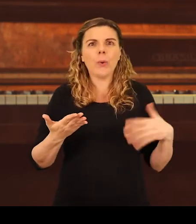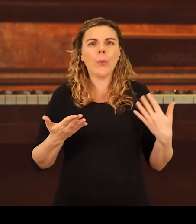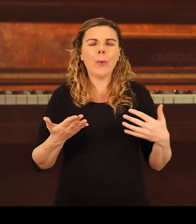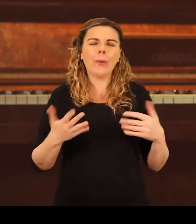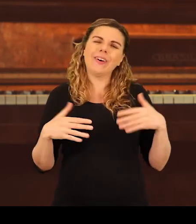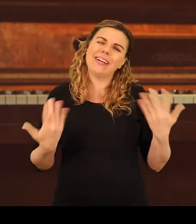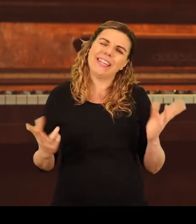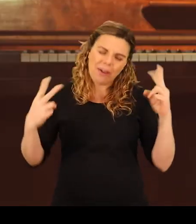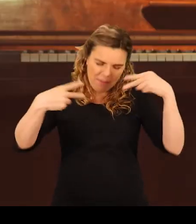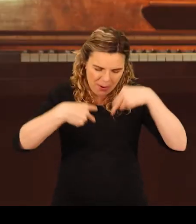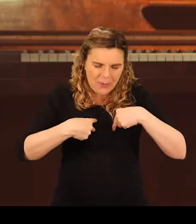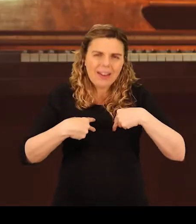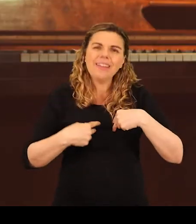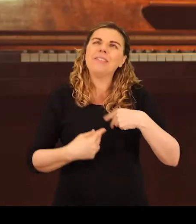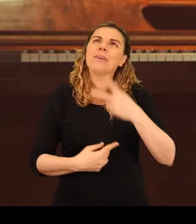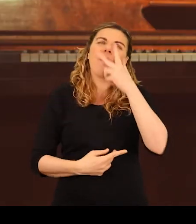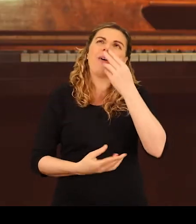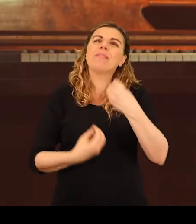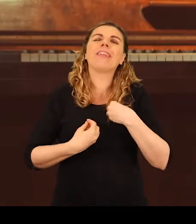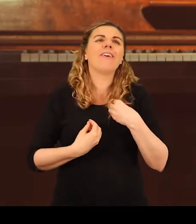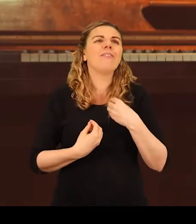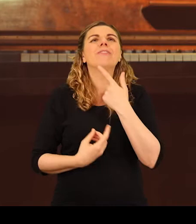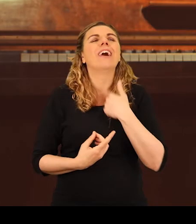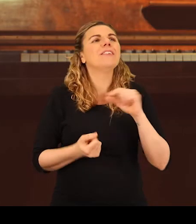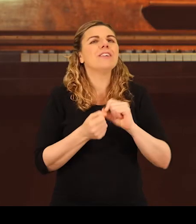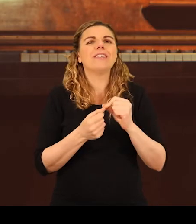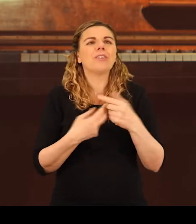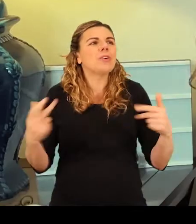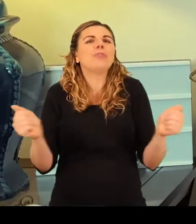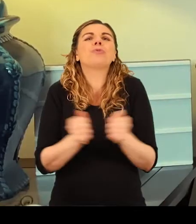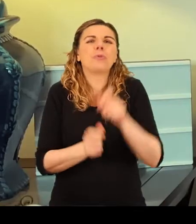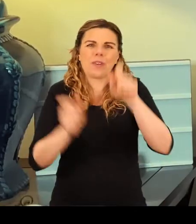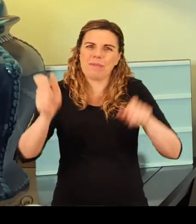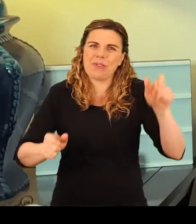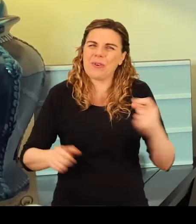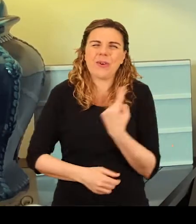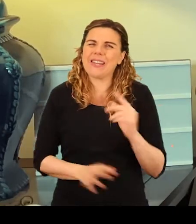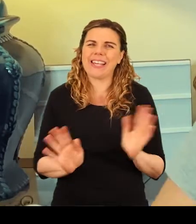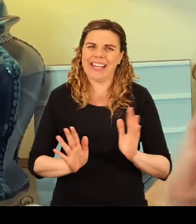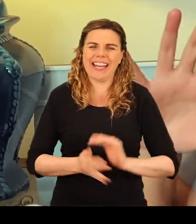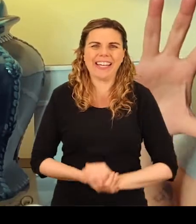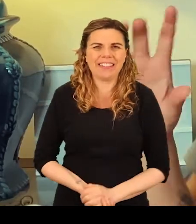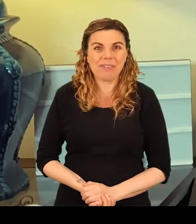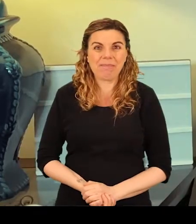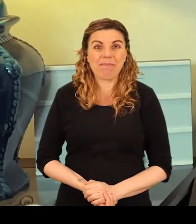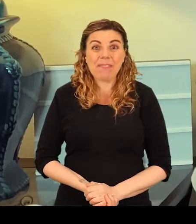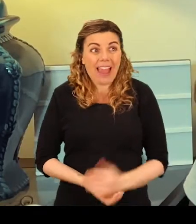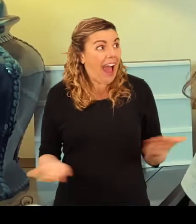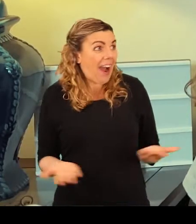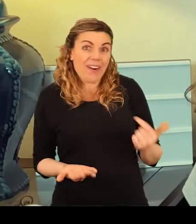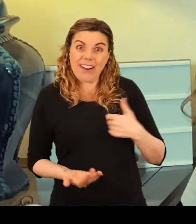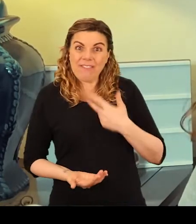os dedos. Mergulho me trouxe essa vontade de fazer as coisas com as pessoas e não ficar sozinha, sabe? E eu tô falando diretamente da sala onde